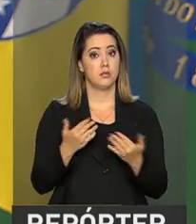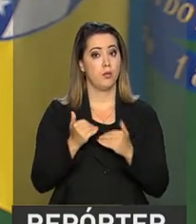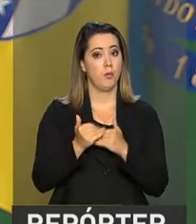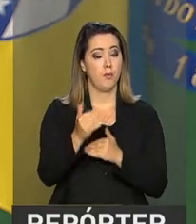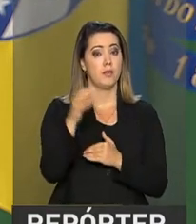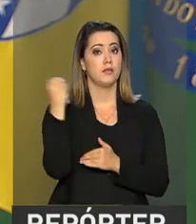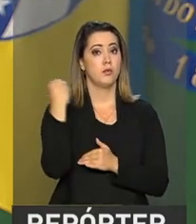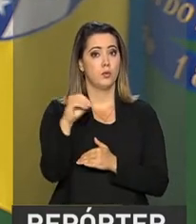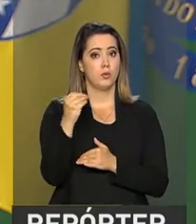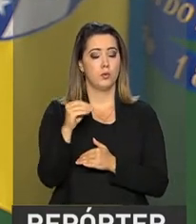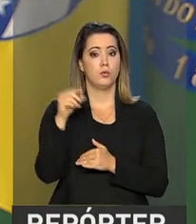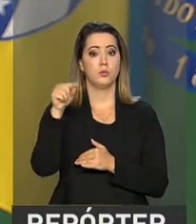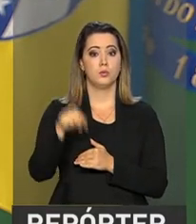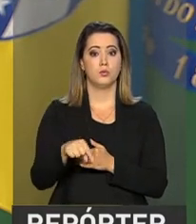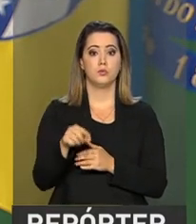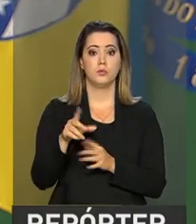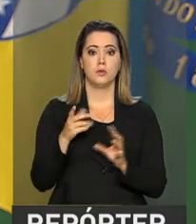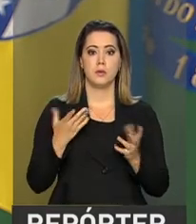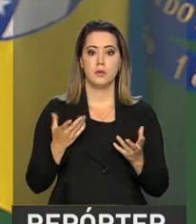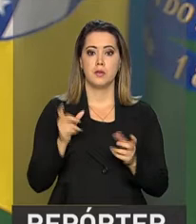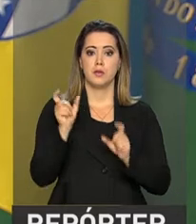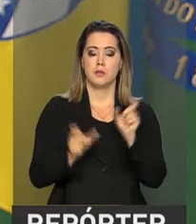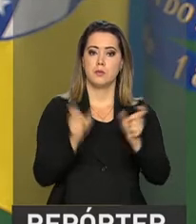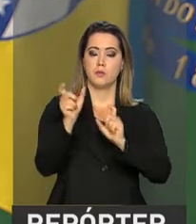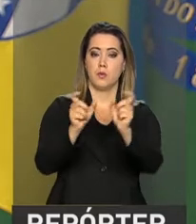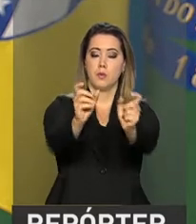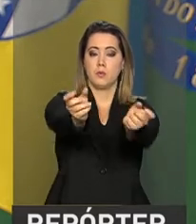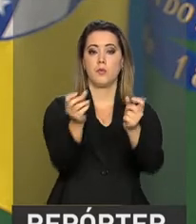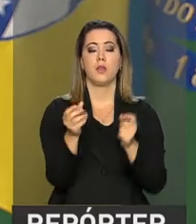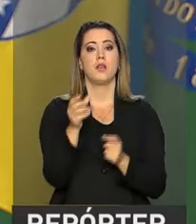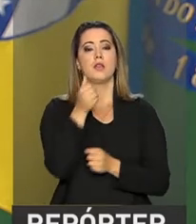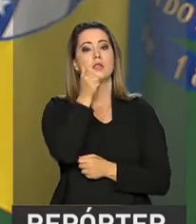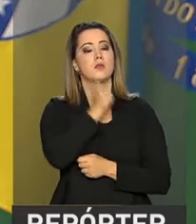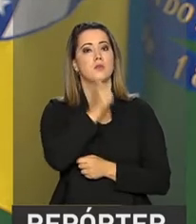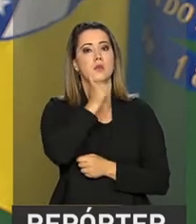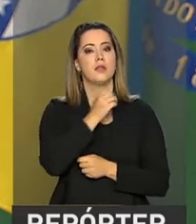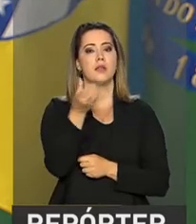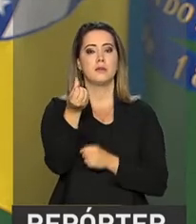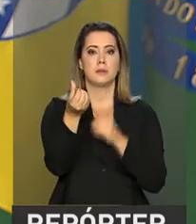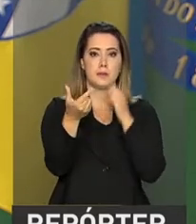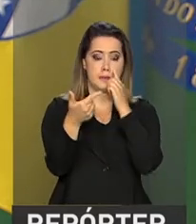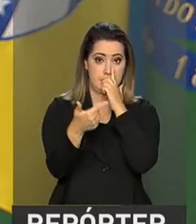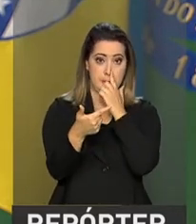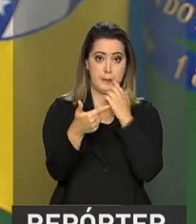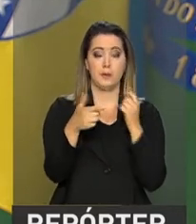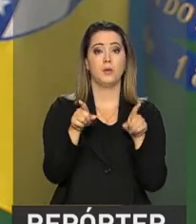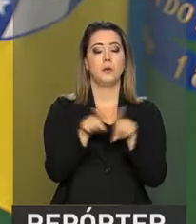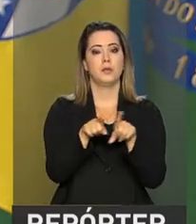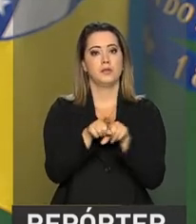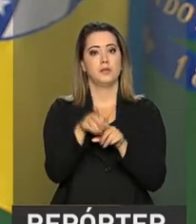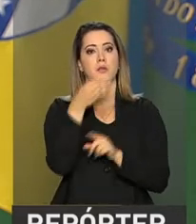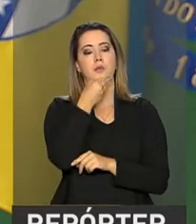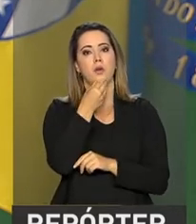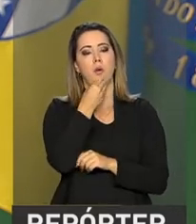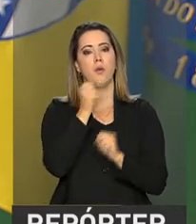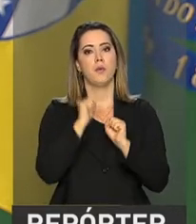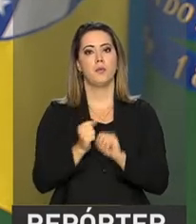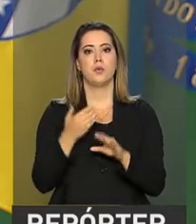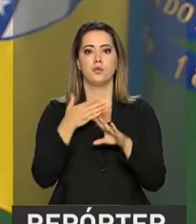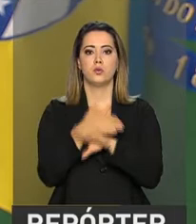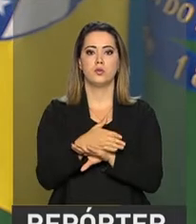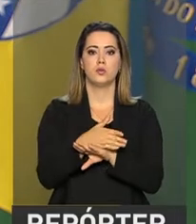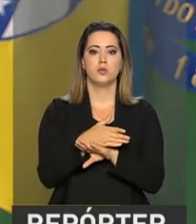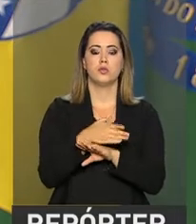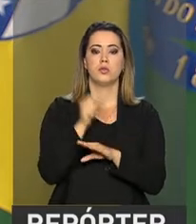outubro aqueles e aquelas mulheres com 62 e o homem com 65 poderá ir ao estabelecimento